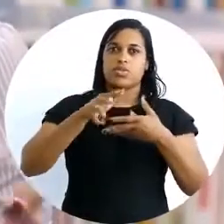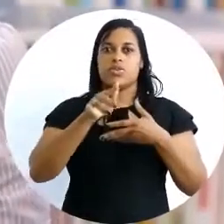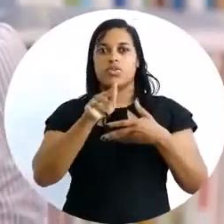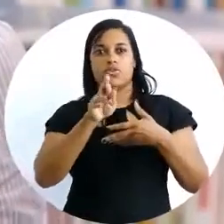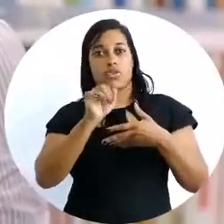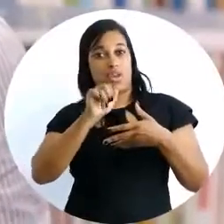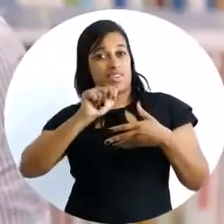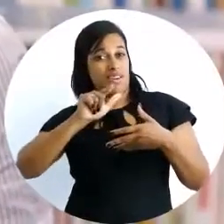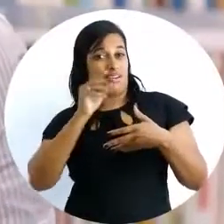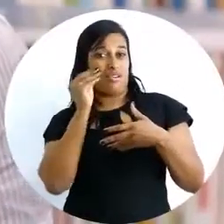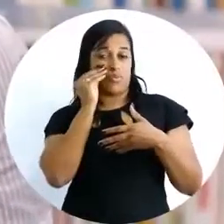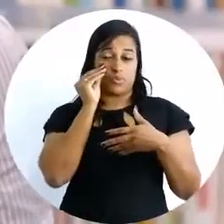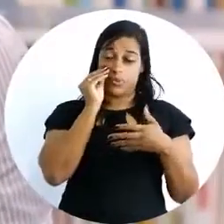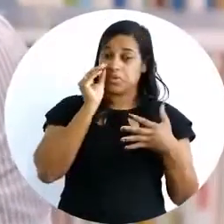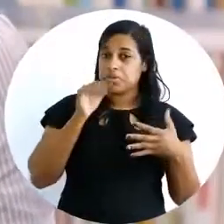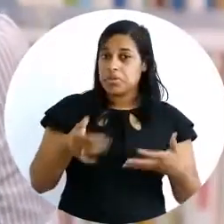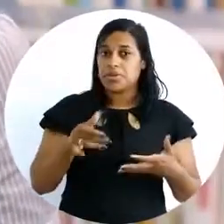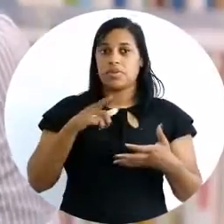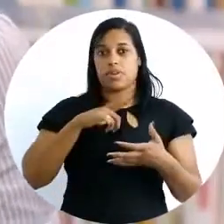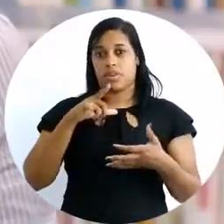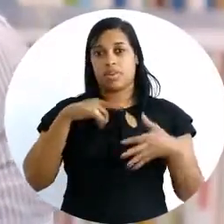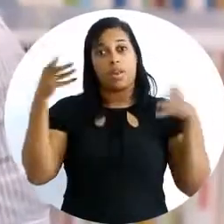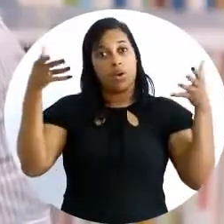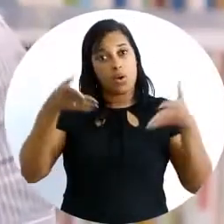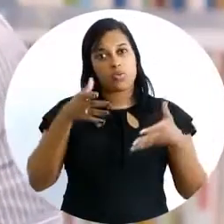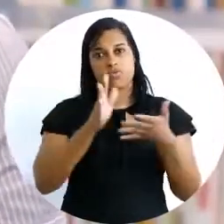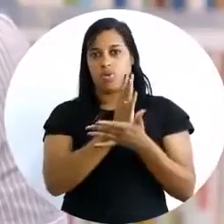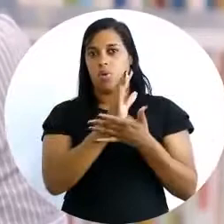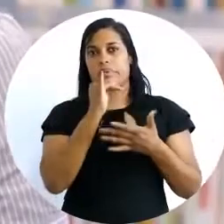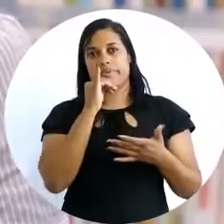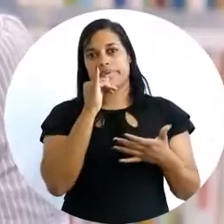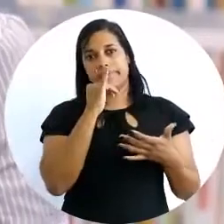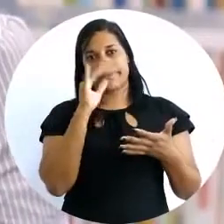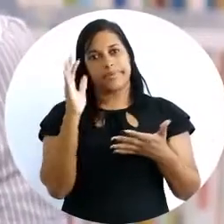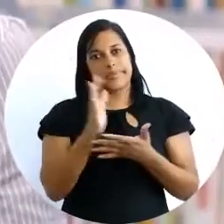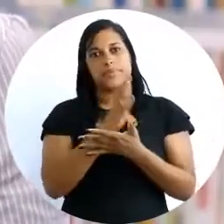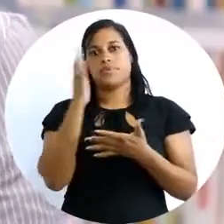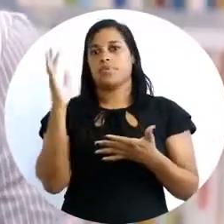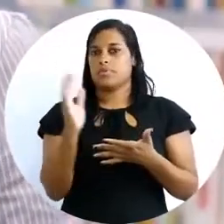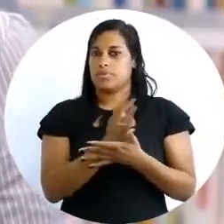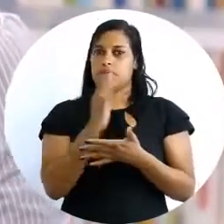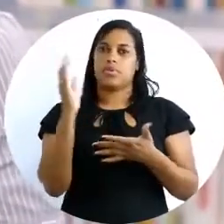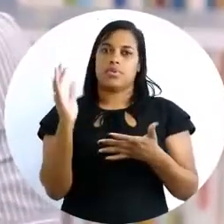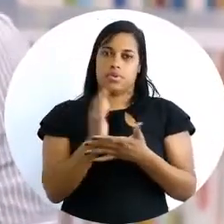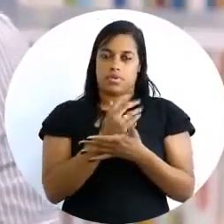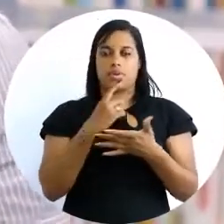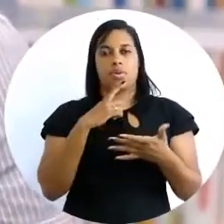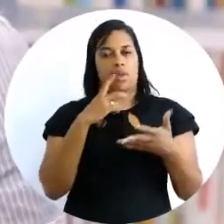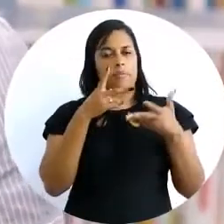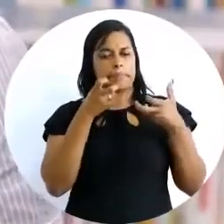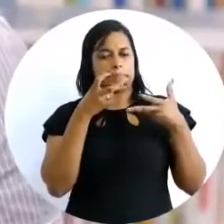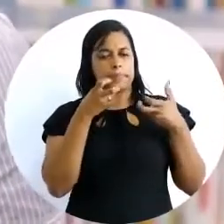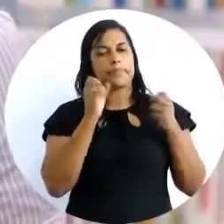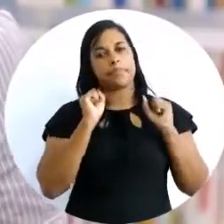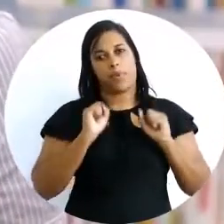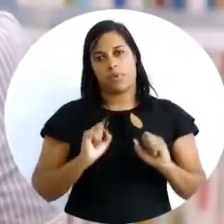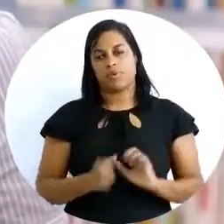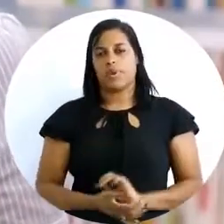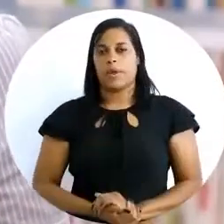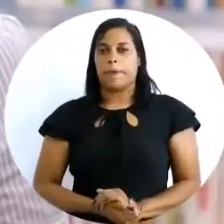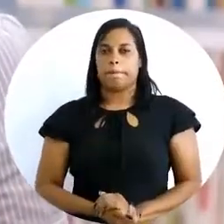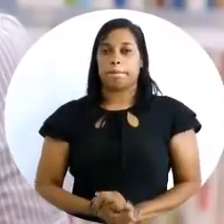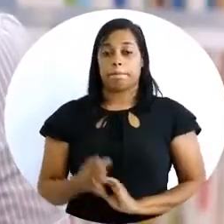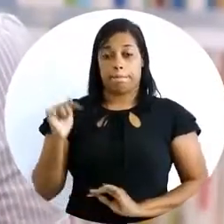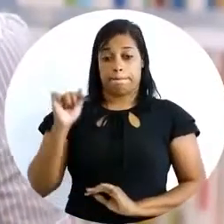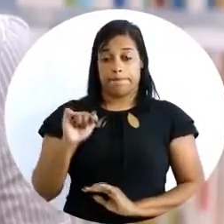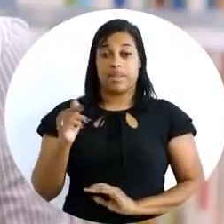gerais ou termos específicos, que existem alguns exemplos no nosso caderno sobre tesauros, que vocês podem observar. Então,